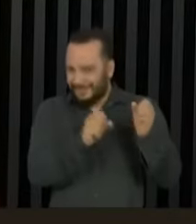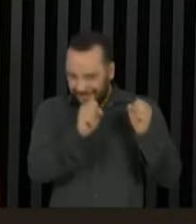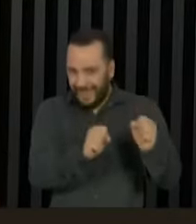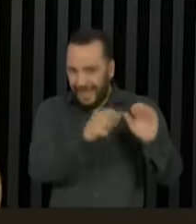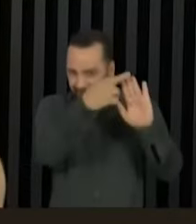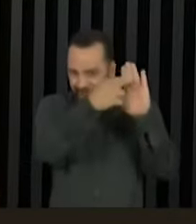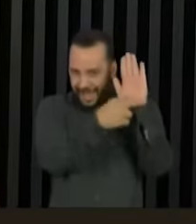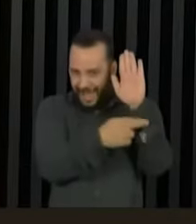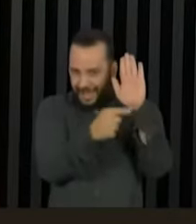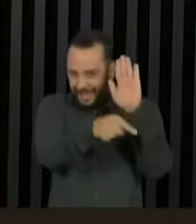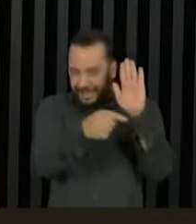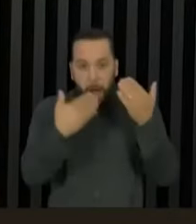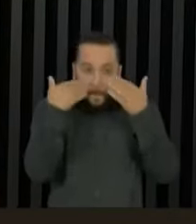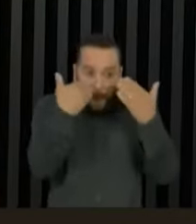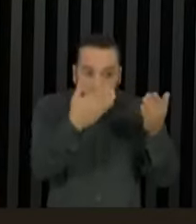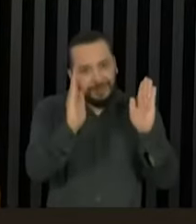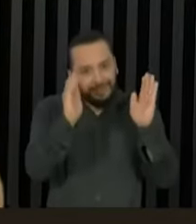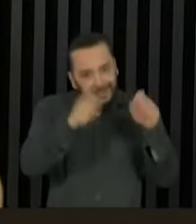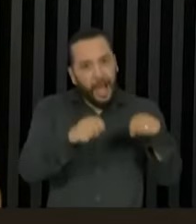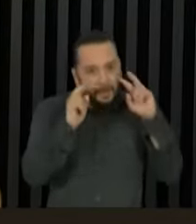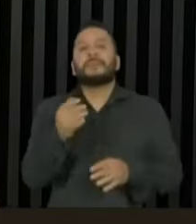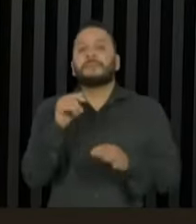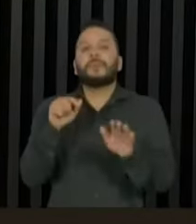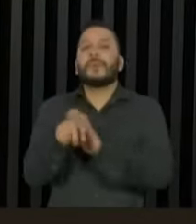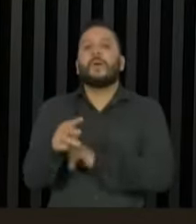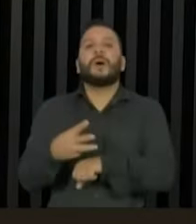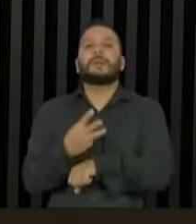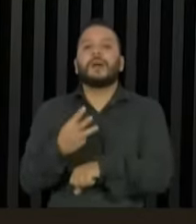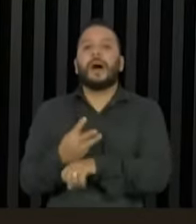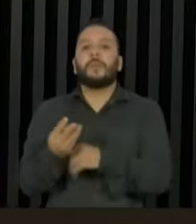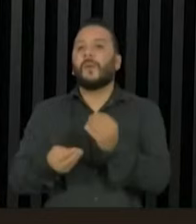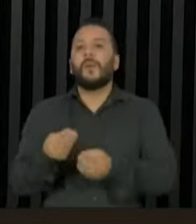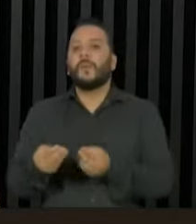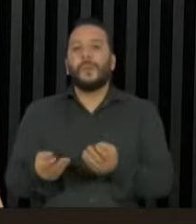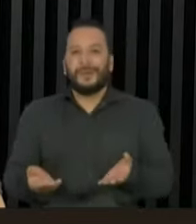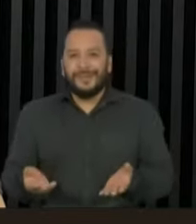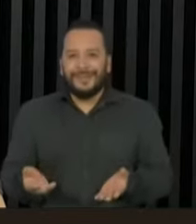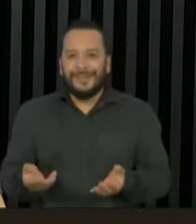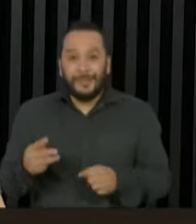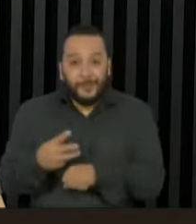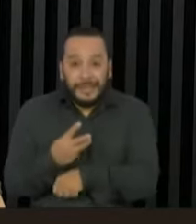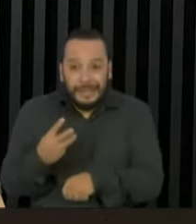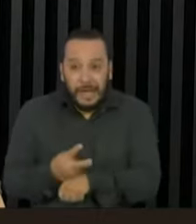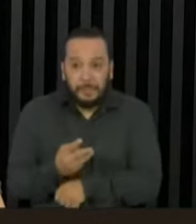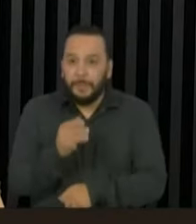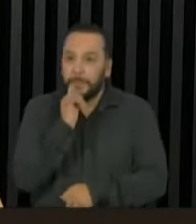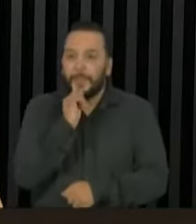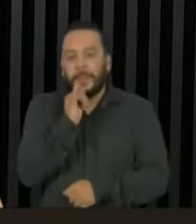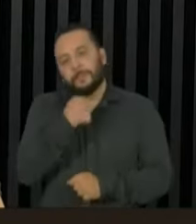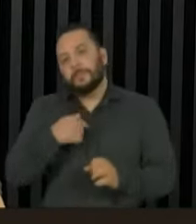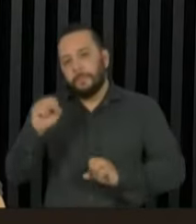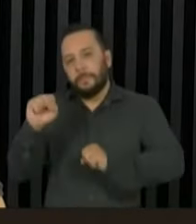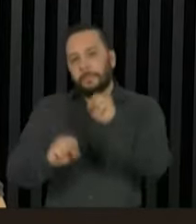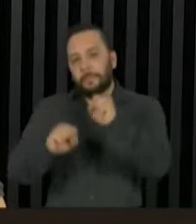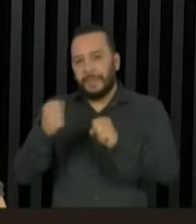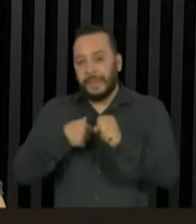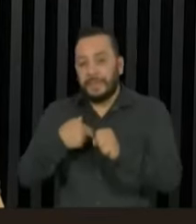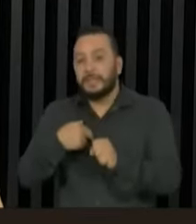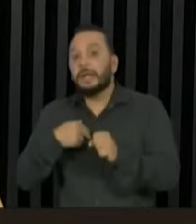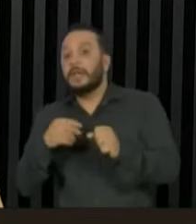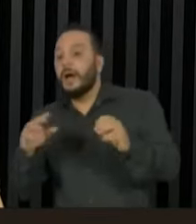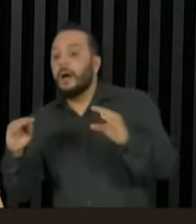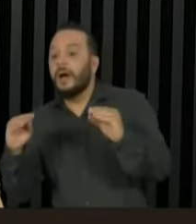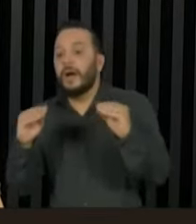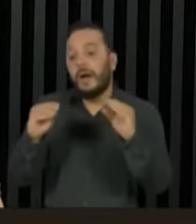mercê de regras ali existem regras agora e o WhatsApp até onde vai a possibilidade de uma empresa observar sua conversa